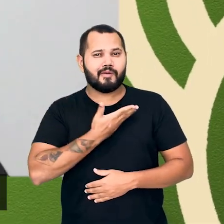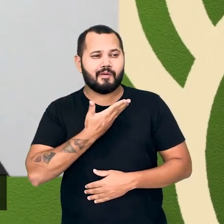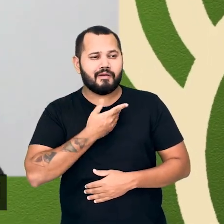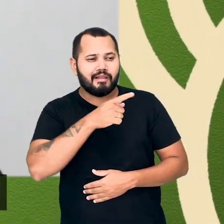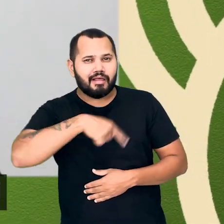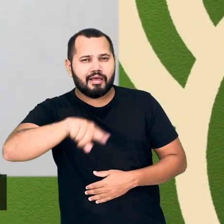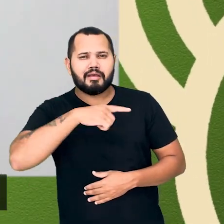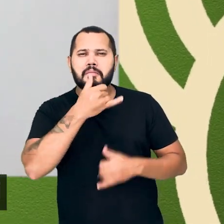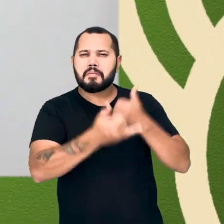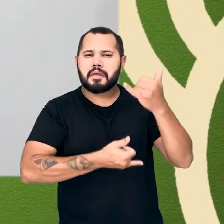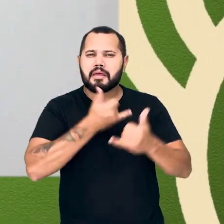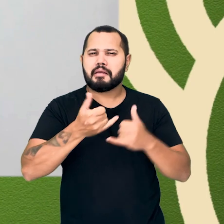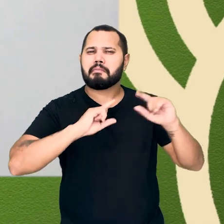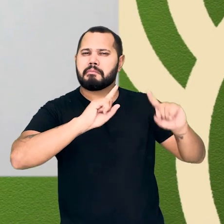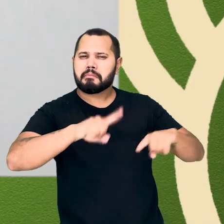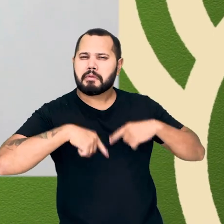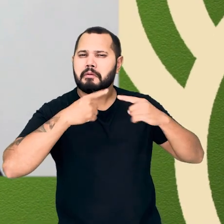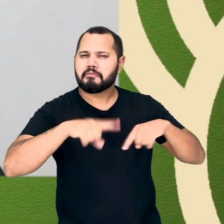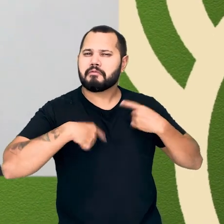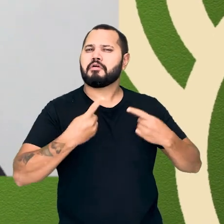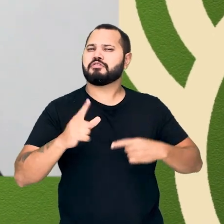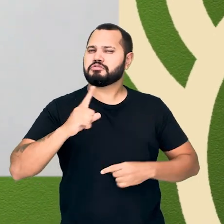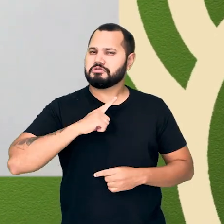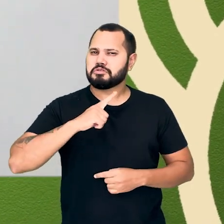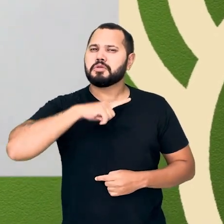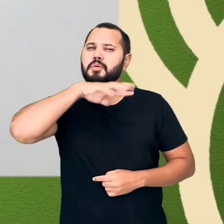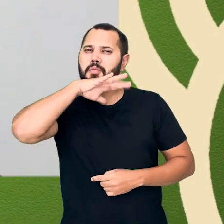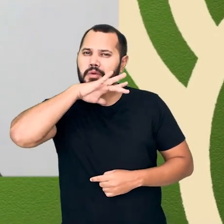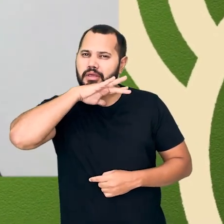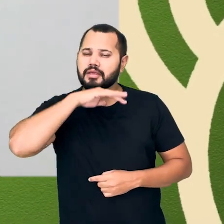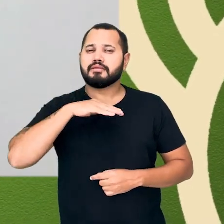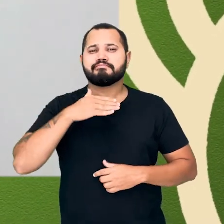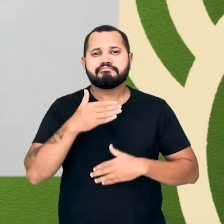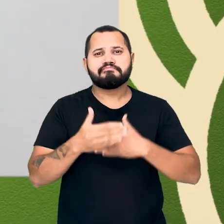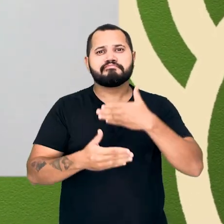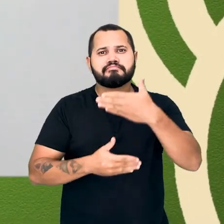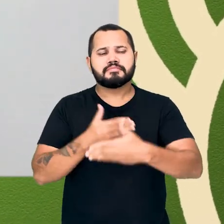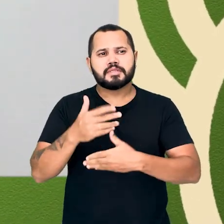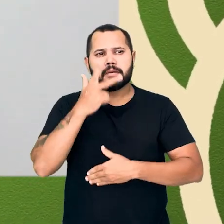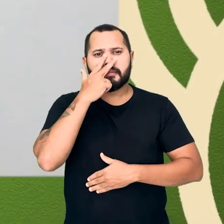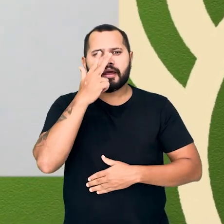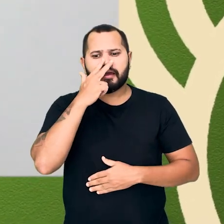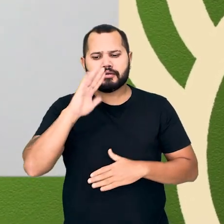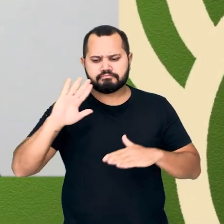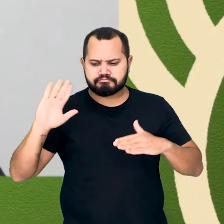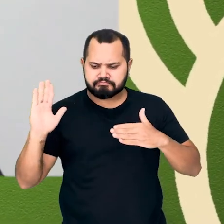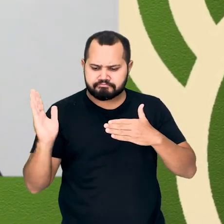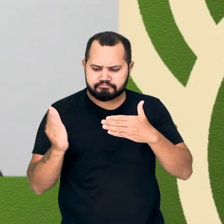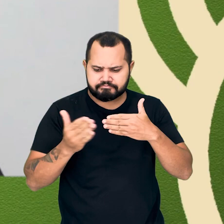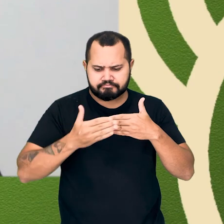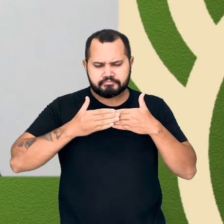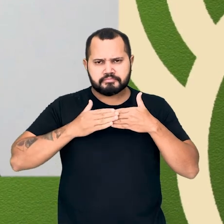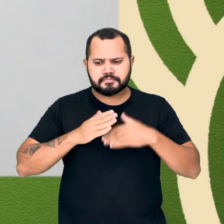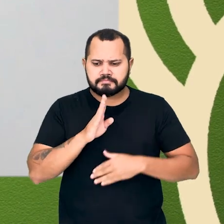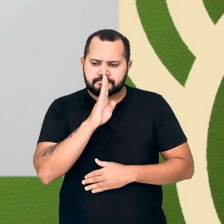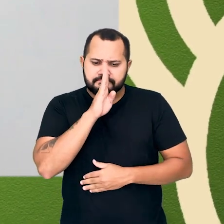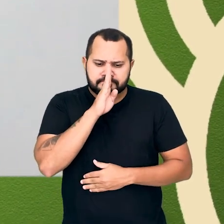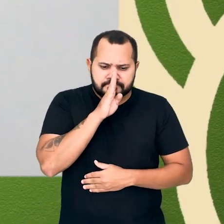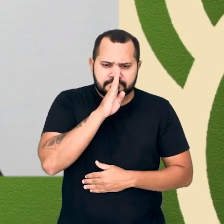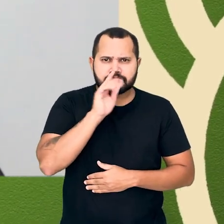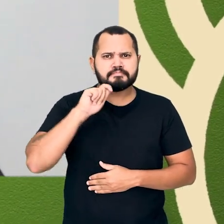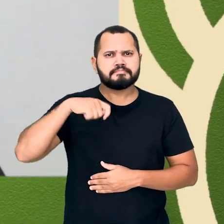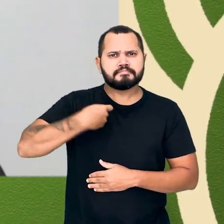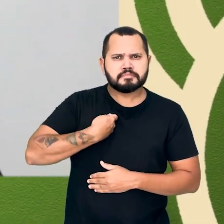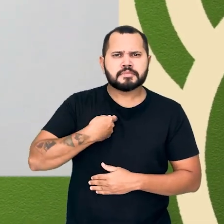entre os colegas ali tinha uma brincadeira de mau gosto e tudo mais. Eu fui começando a ficar mais quietinha, a falar